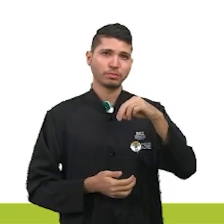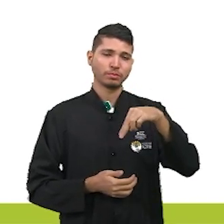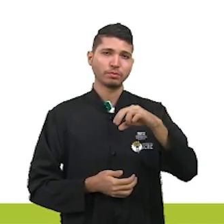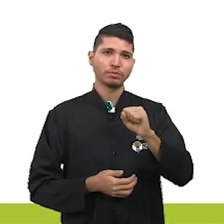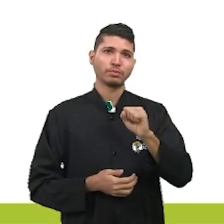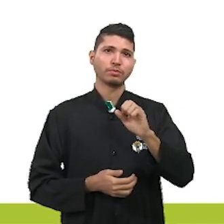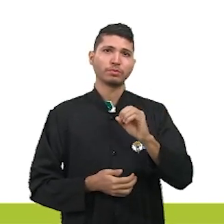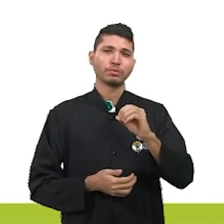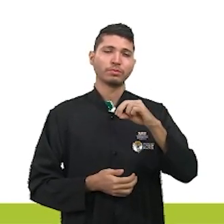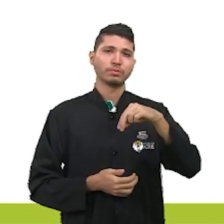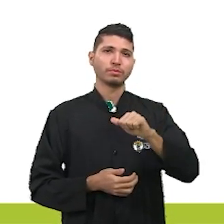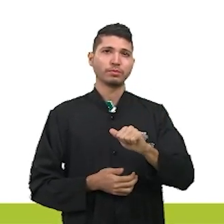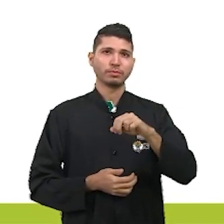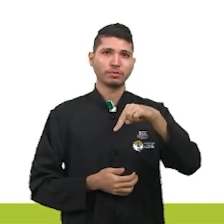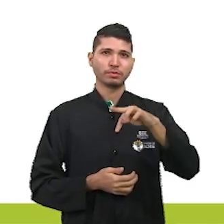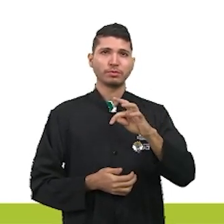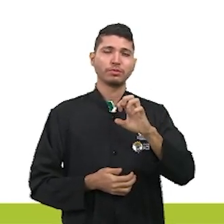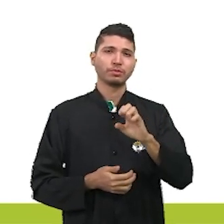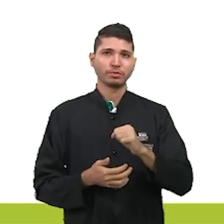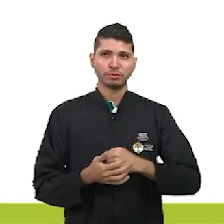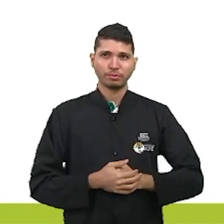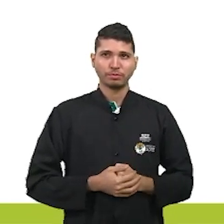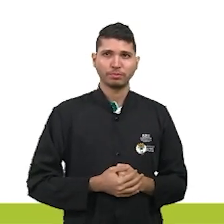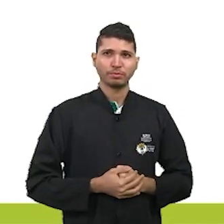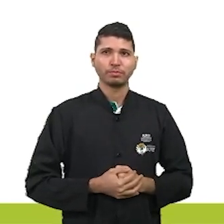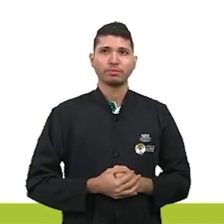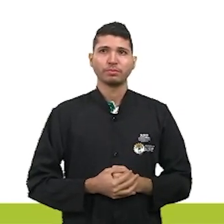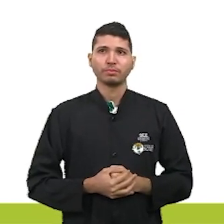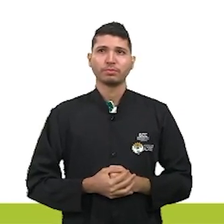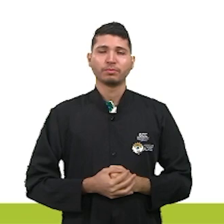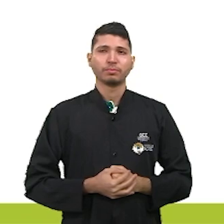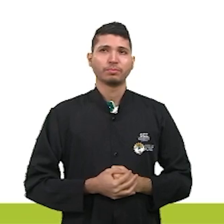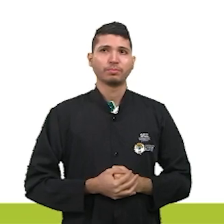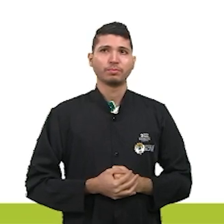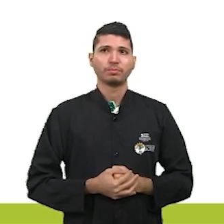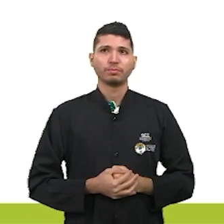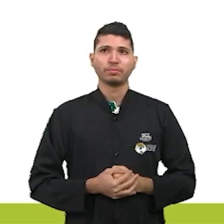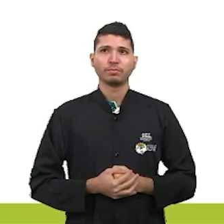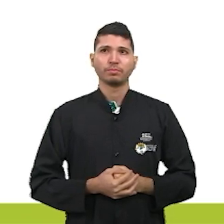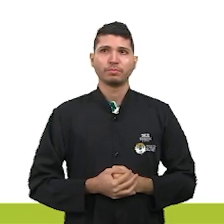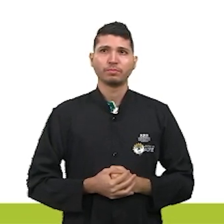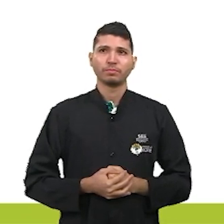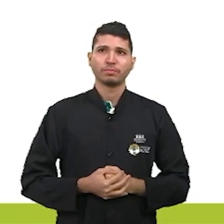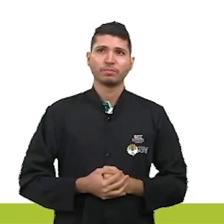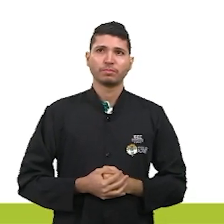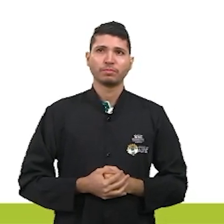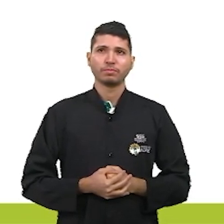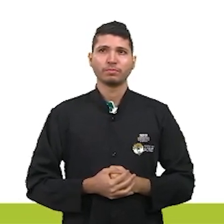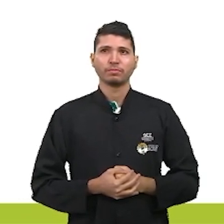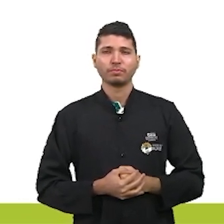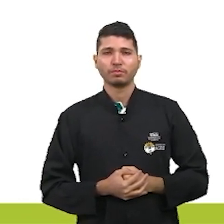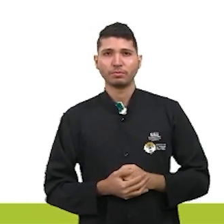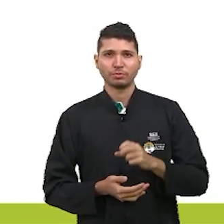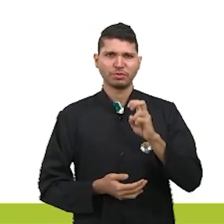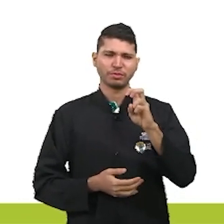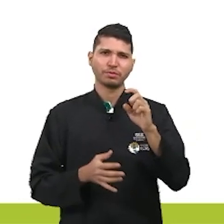quais o T repete 2 vezes. Eu vou imaginar que eu posso